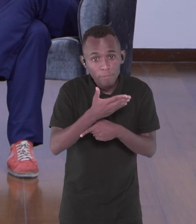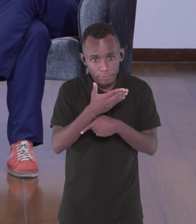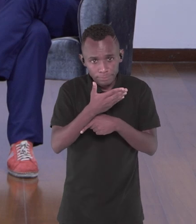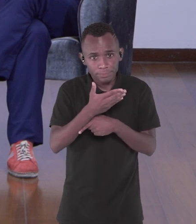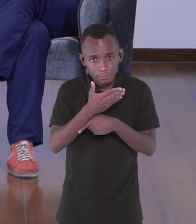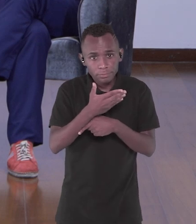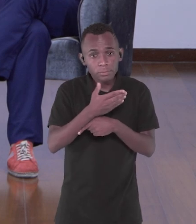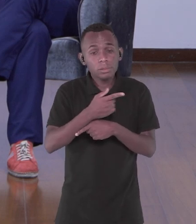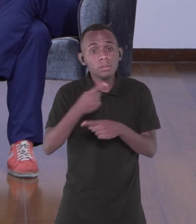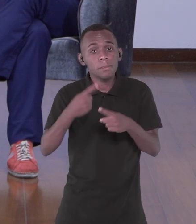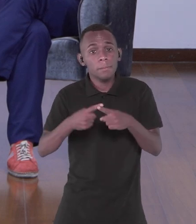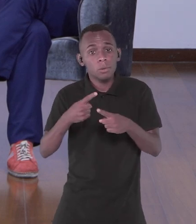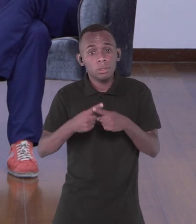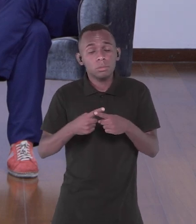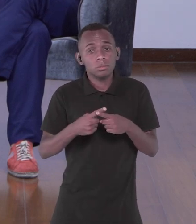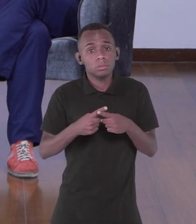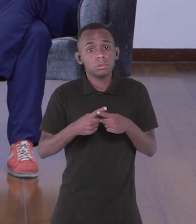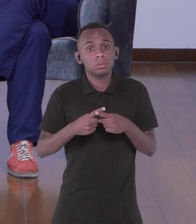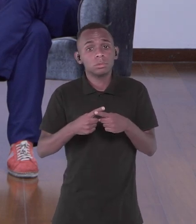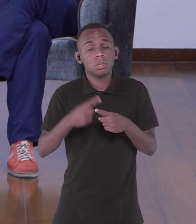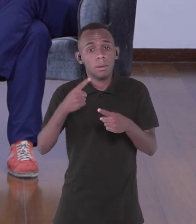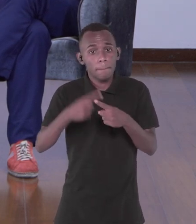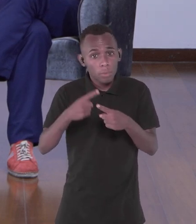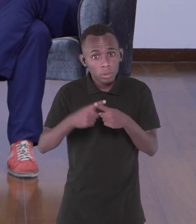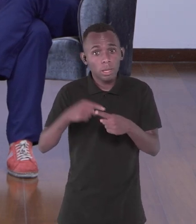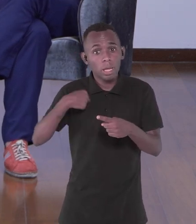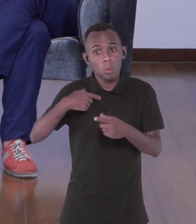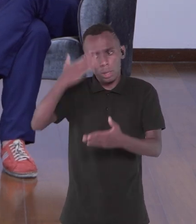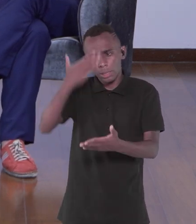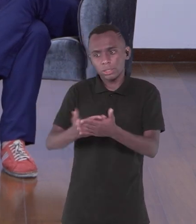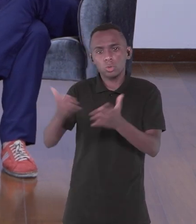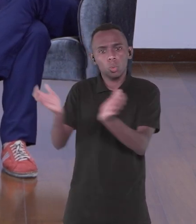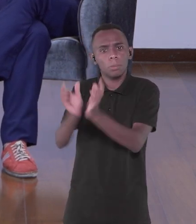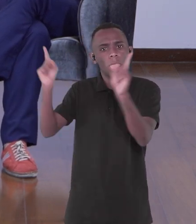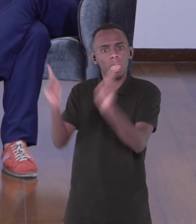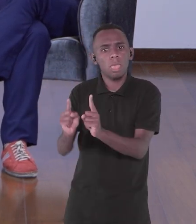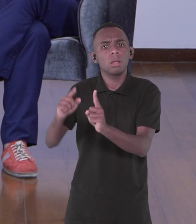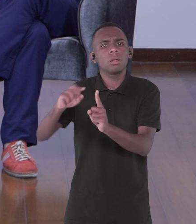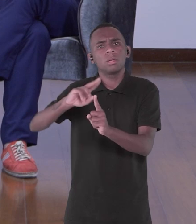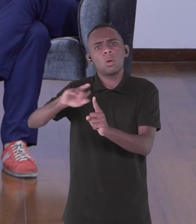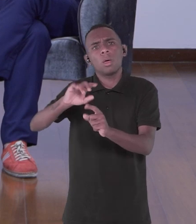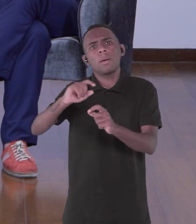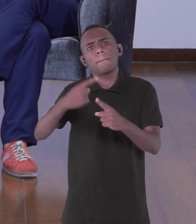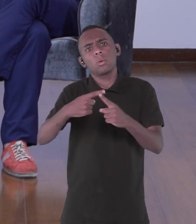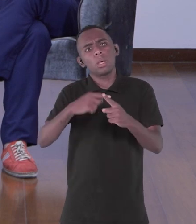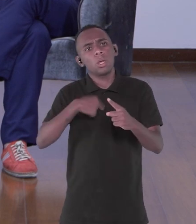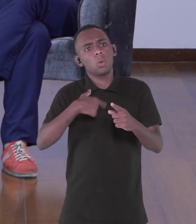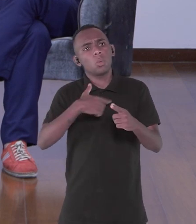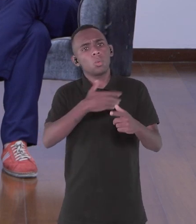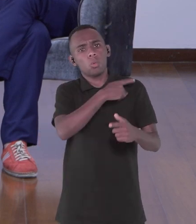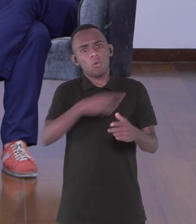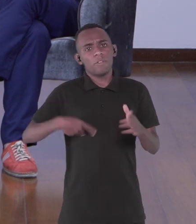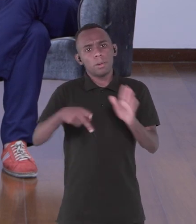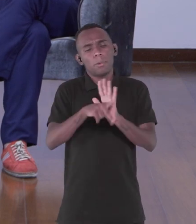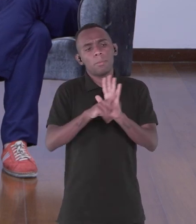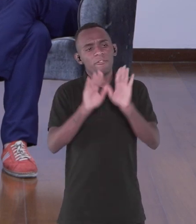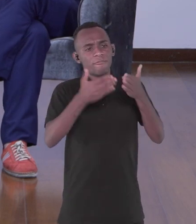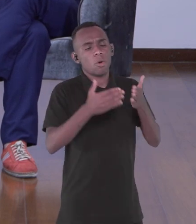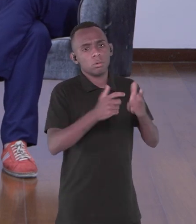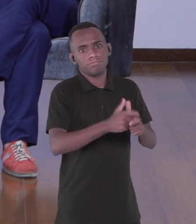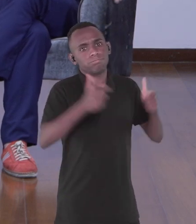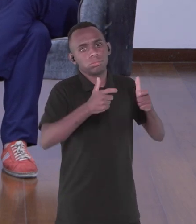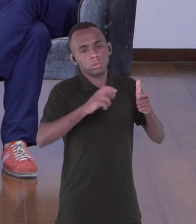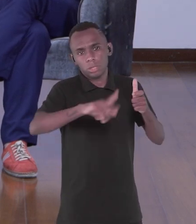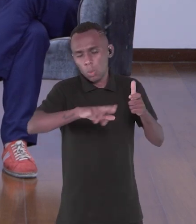legitimidade por conta da defesa da minoria, e não porque eu vou governar para a maioria. Né? Então, essas são